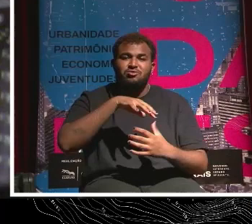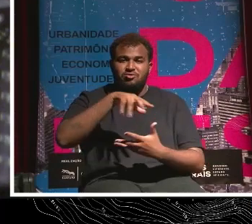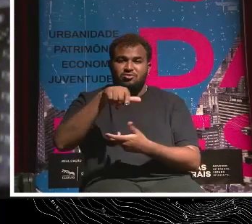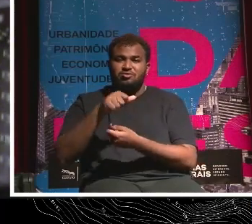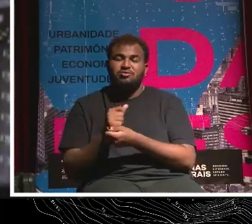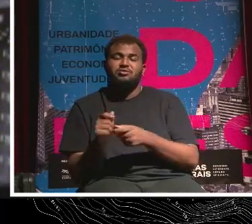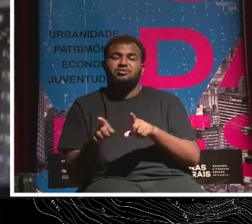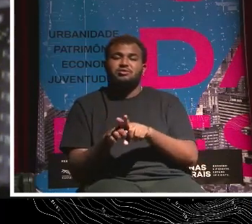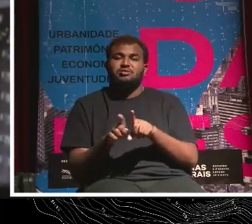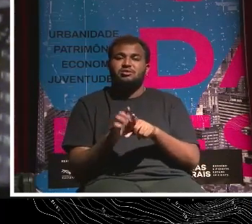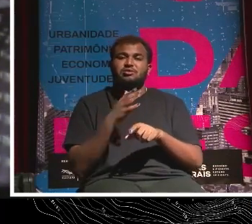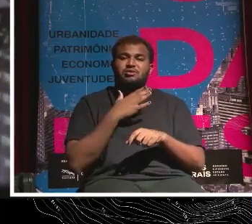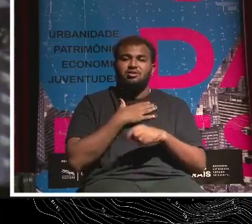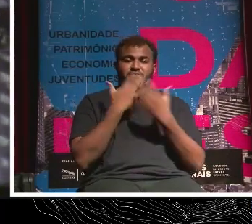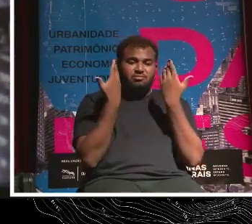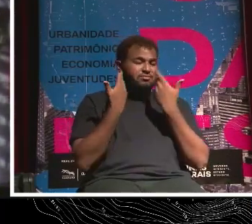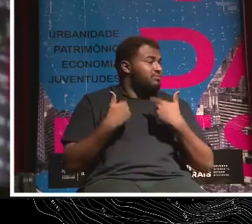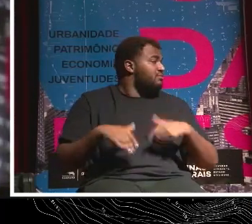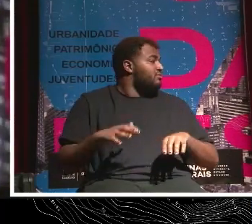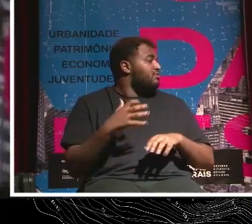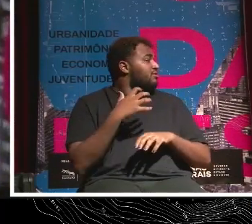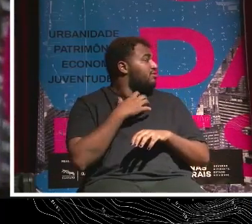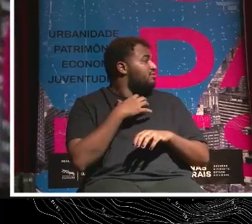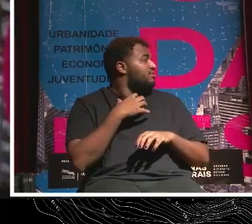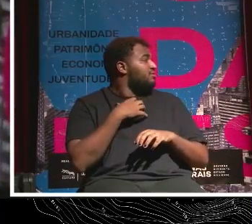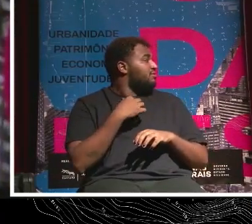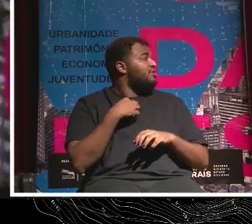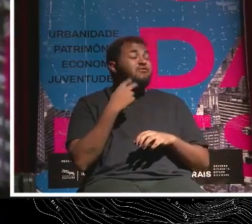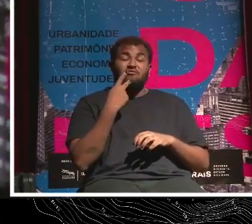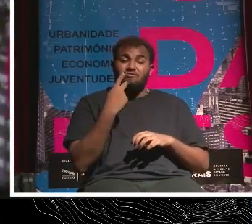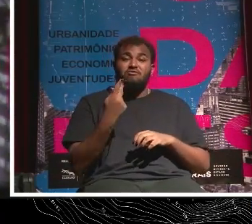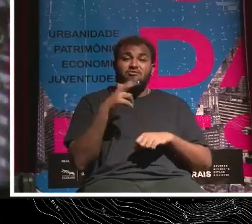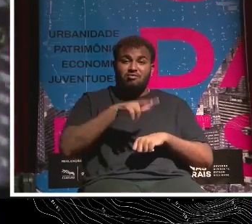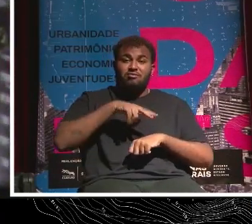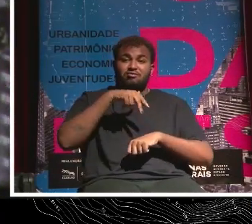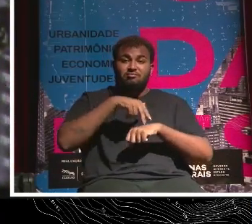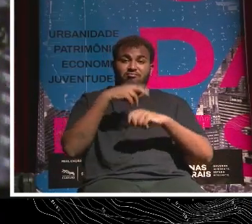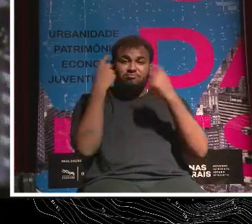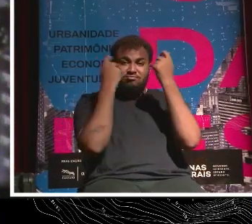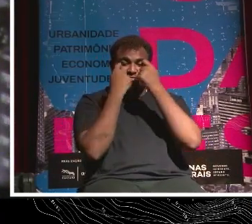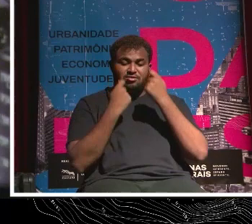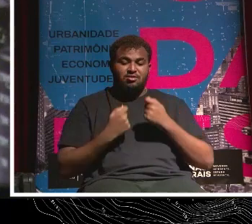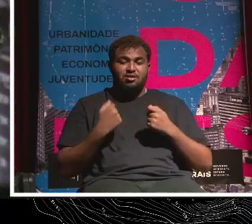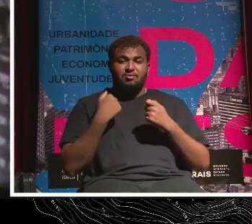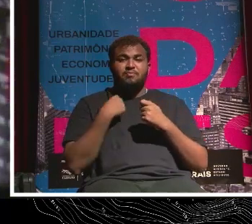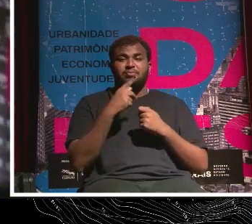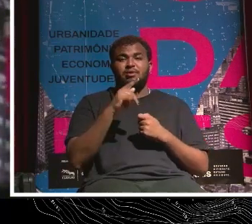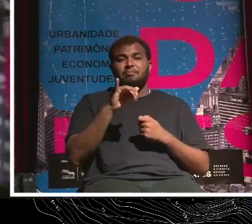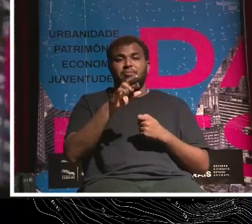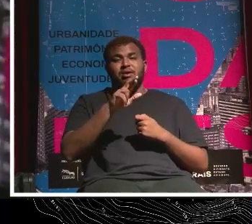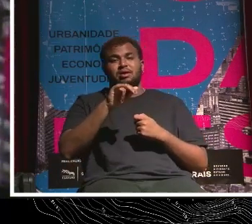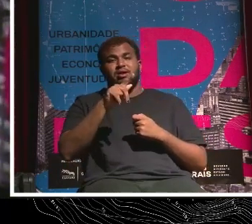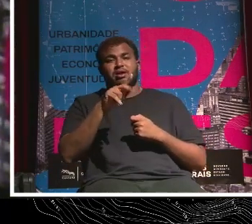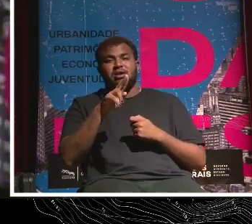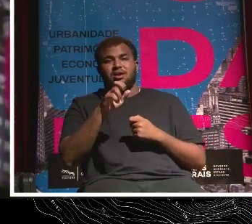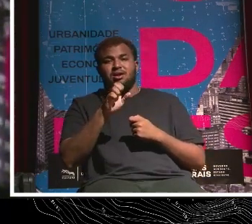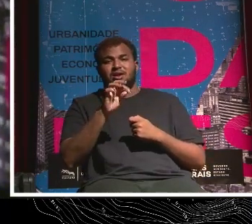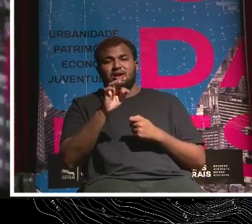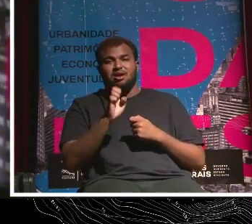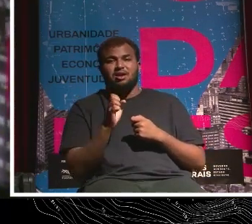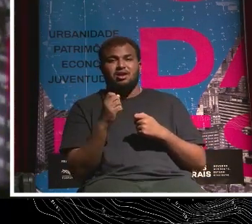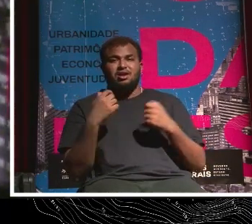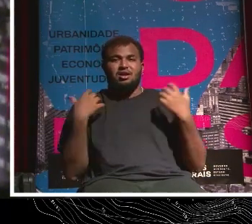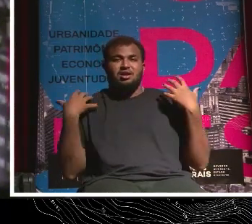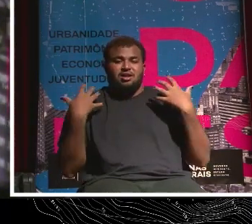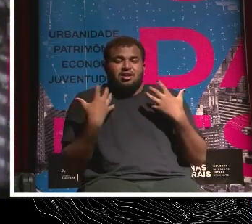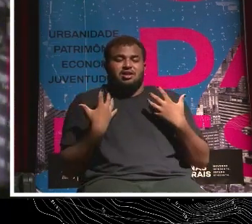na minha estética. Então, digo que eu me posiciono esteticamente como piriguete. Inclusive, a piriguete estava sentindo